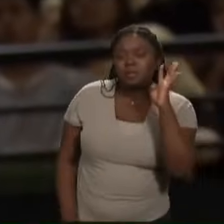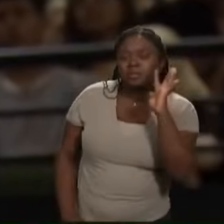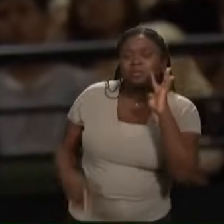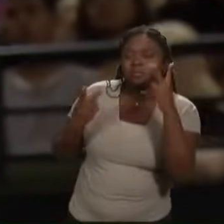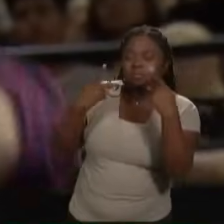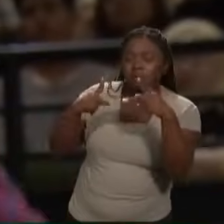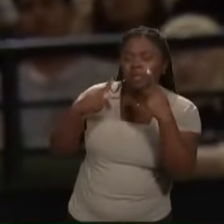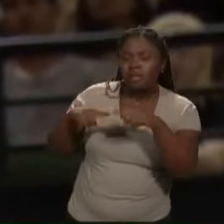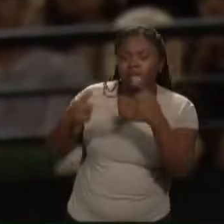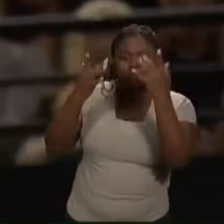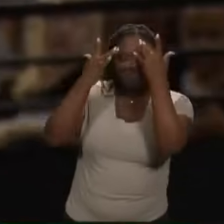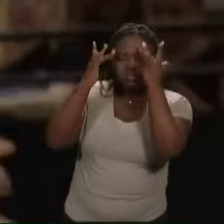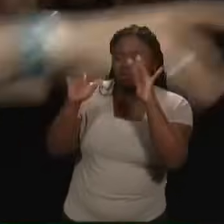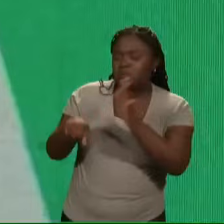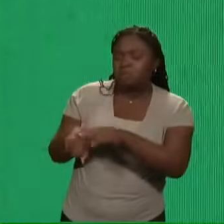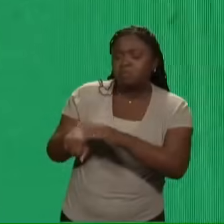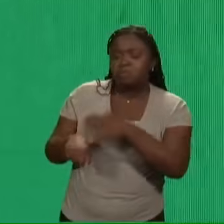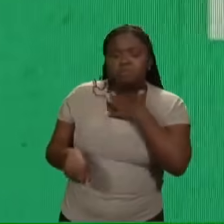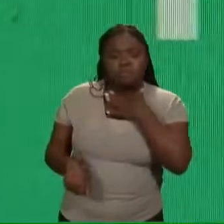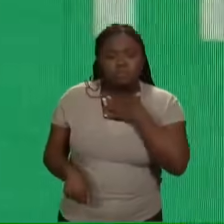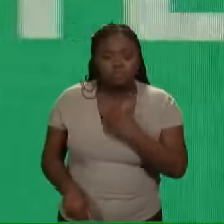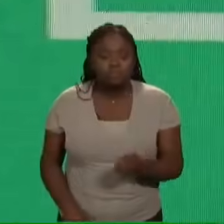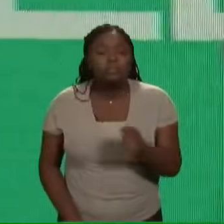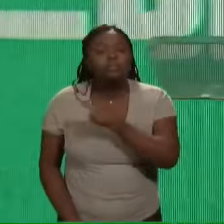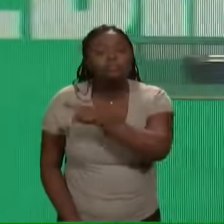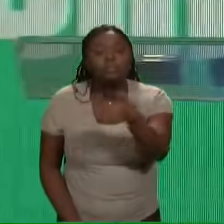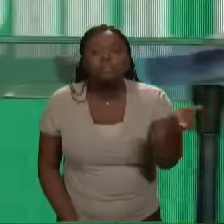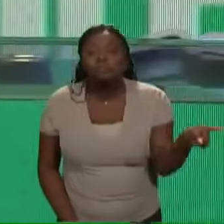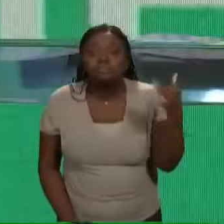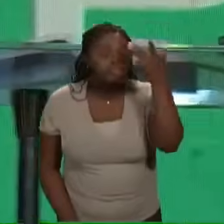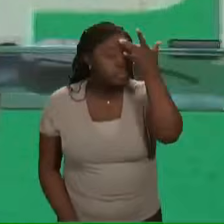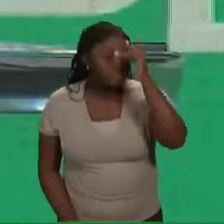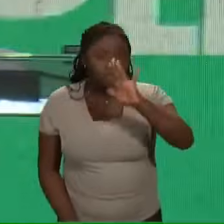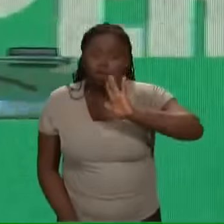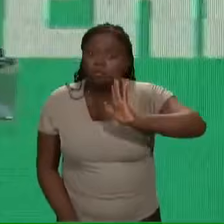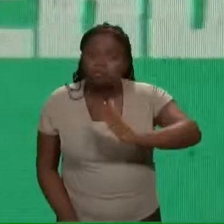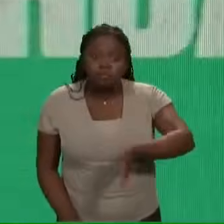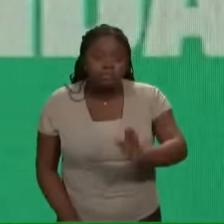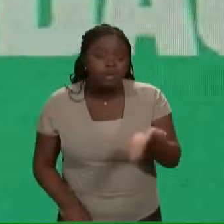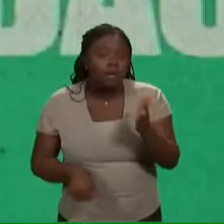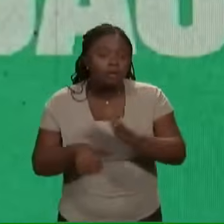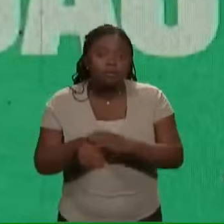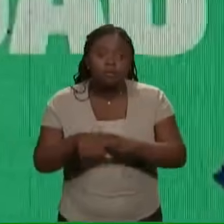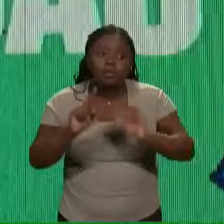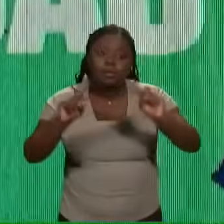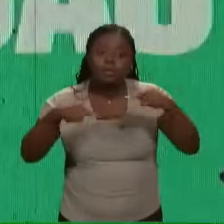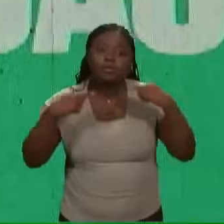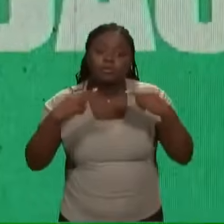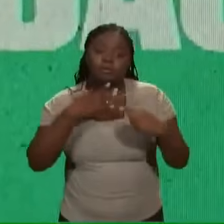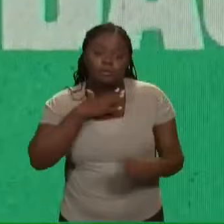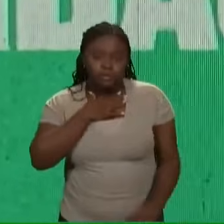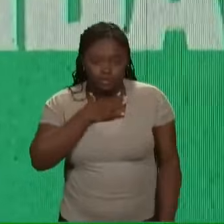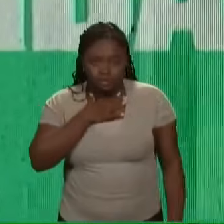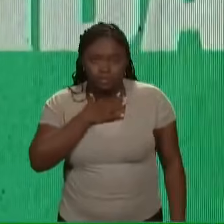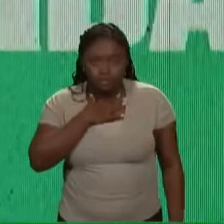mas você não sabe o que fizeram comigo. E vocês não sabem o que já fizeram comigo. E o pior, o que eu também